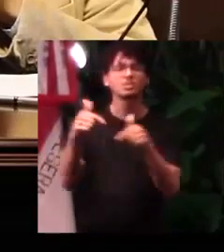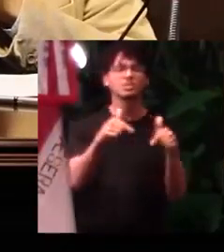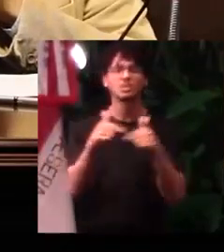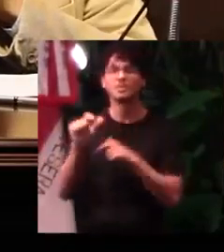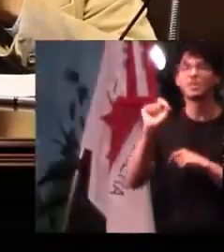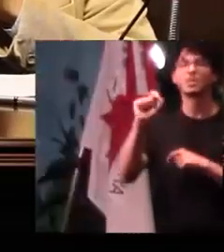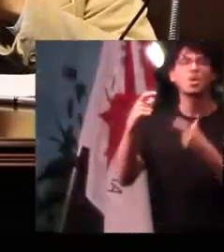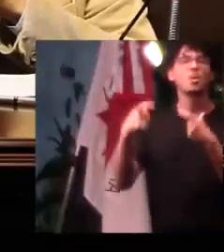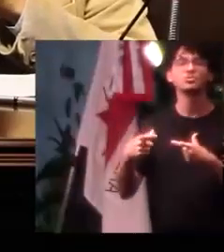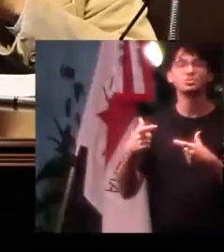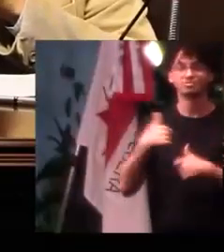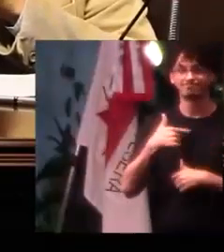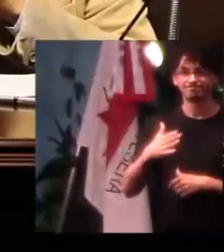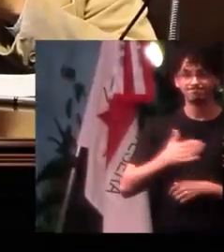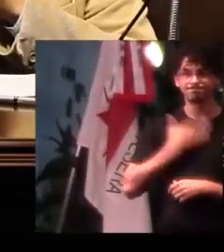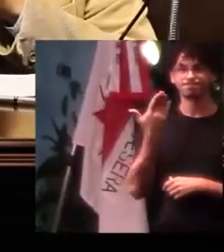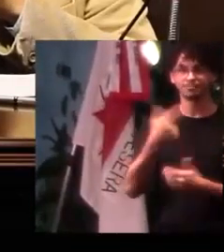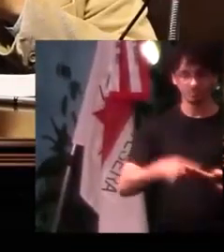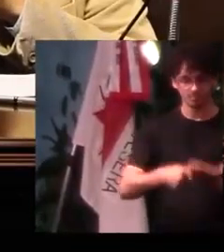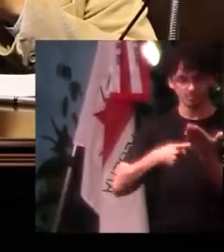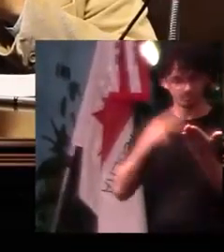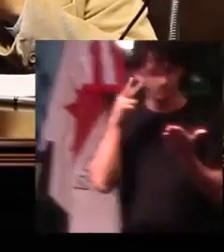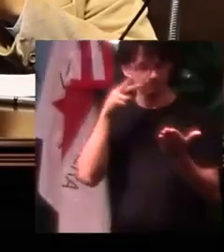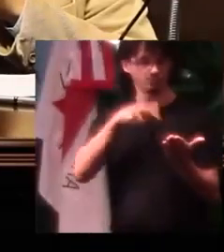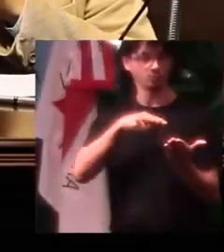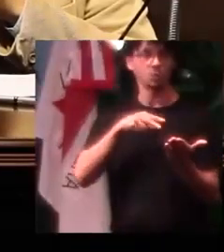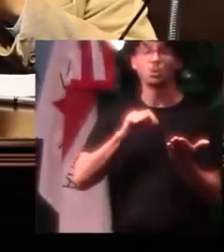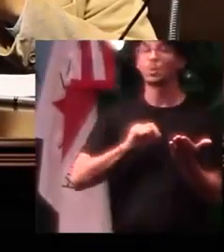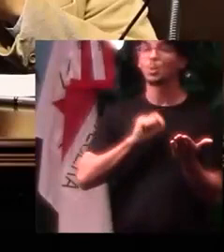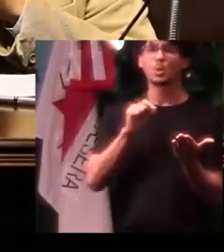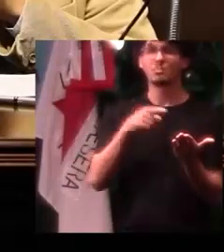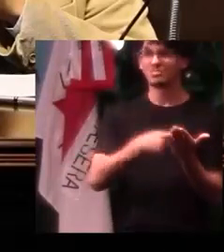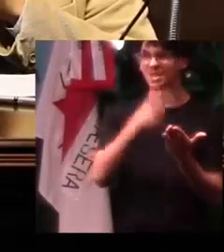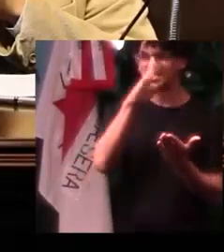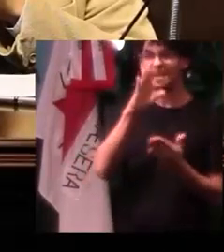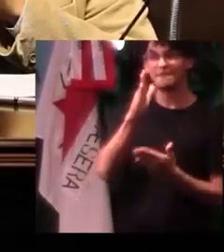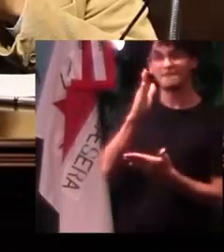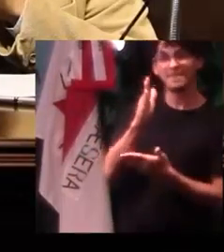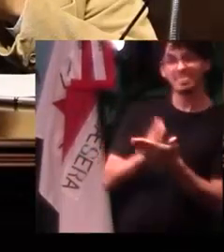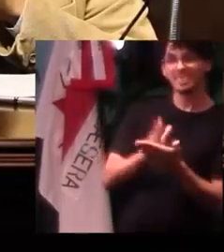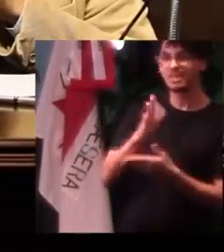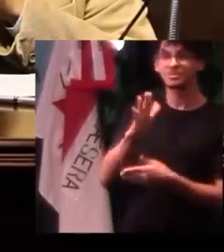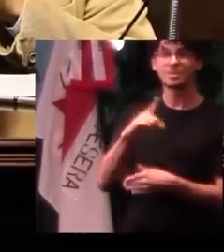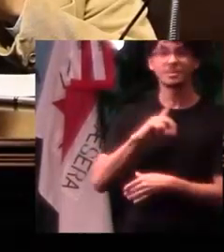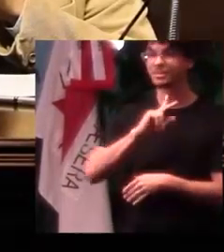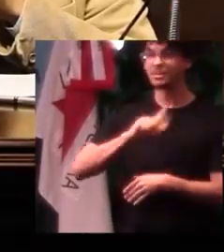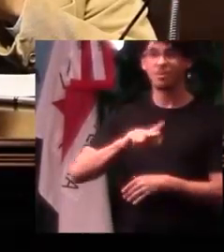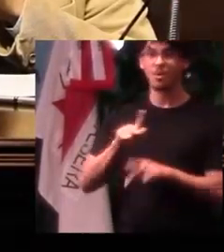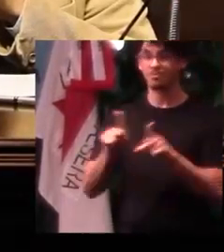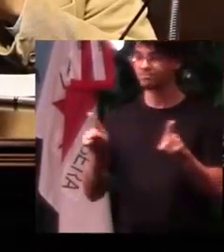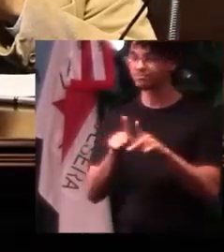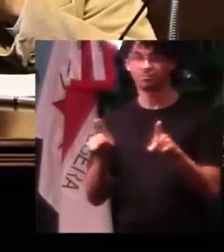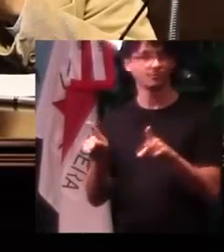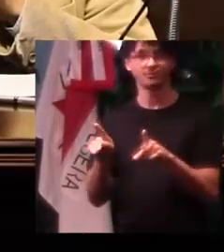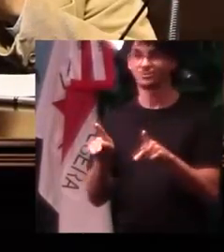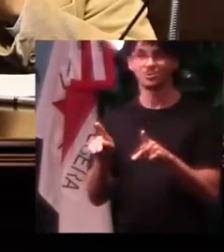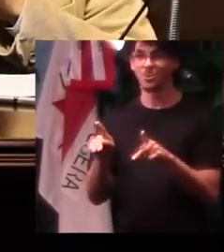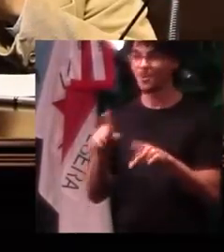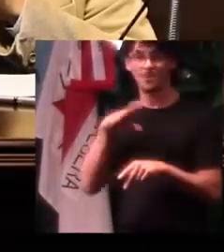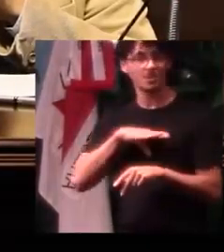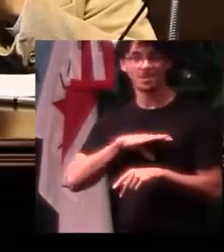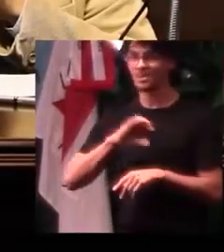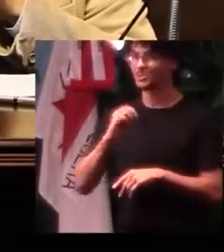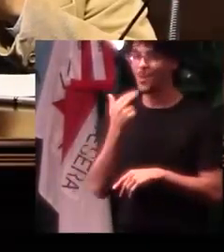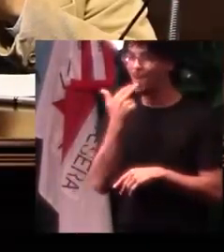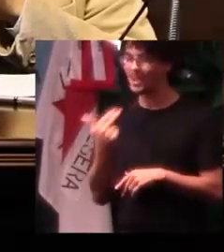fiquei espantado, porque alguma coisa como a metade não era professor de português nem de línguas. Então